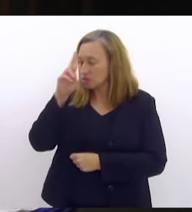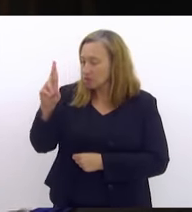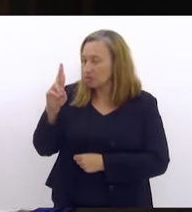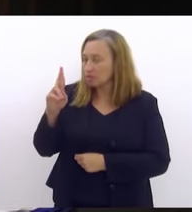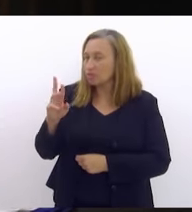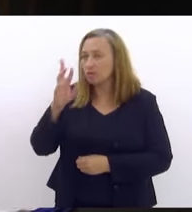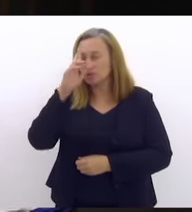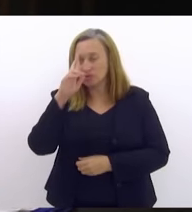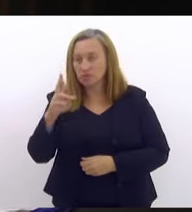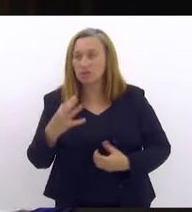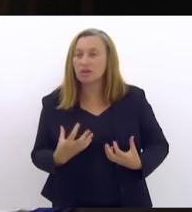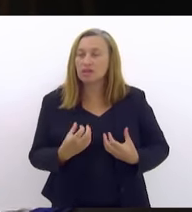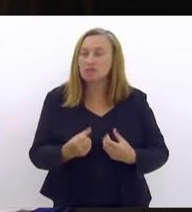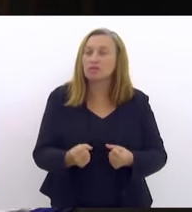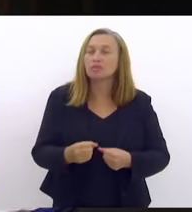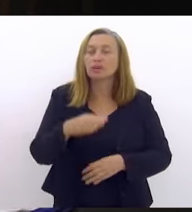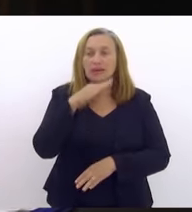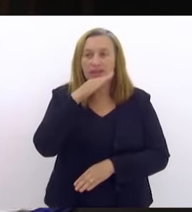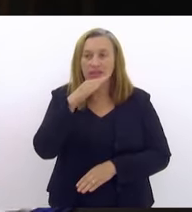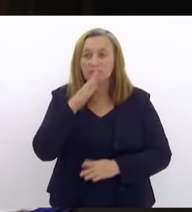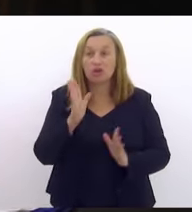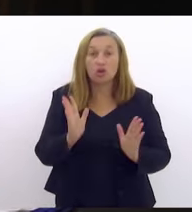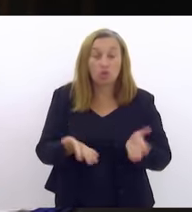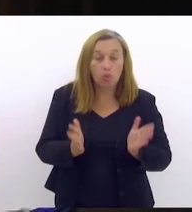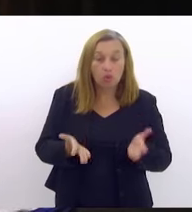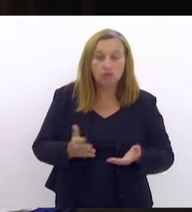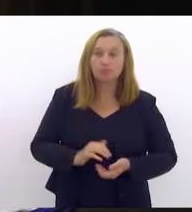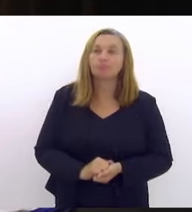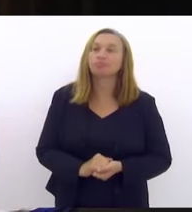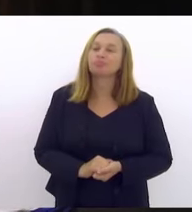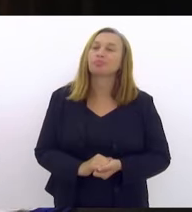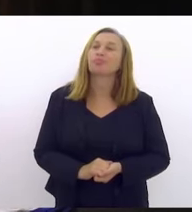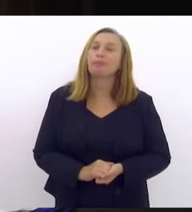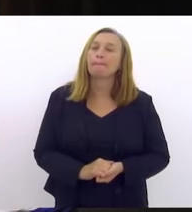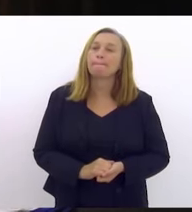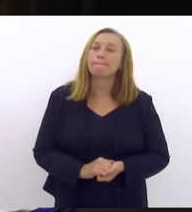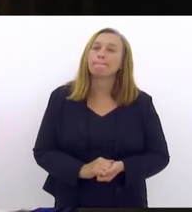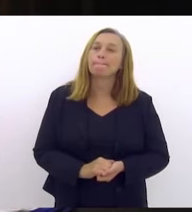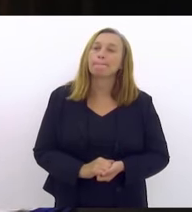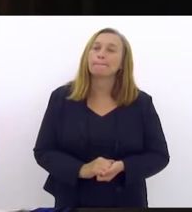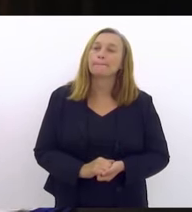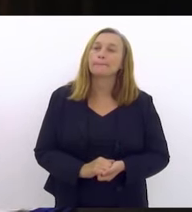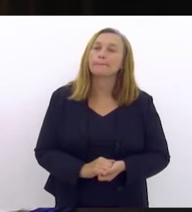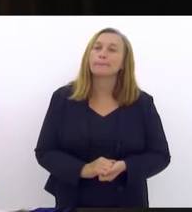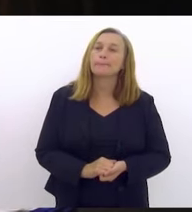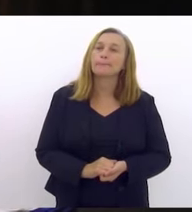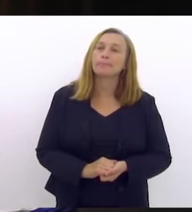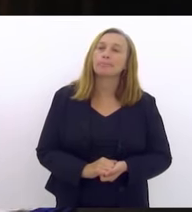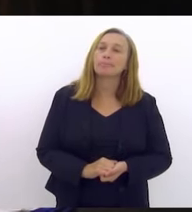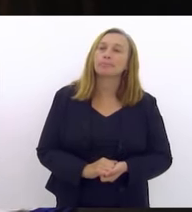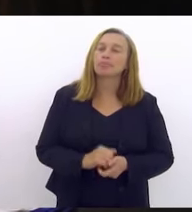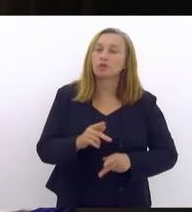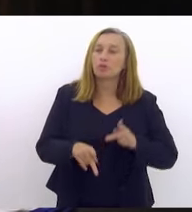abraçou Mangaratiba. E hoje, os mangaratibenses